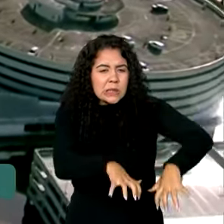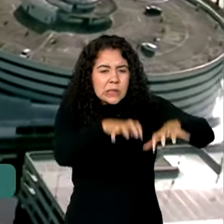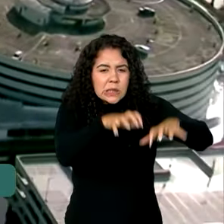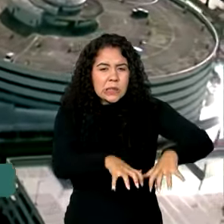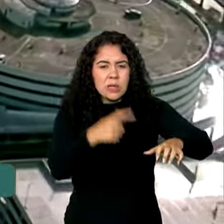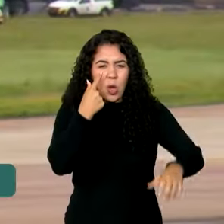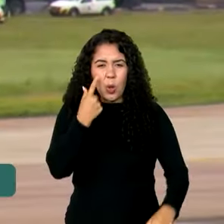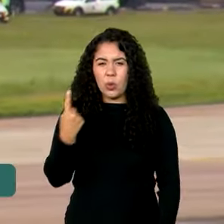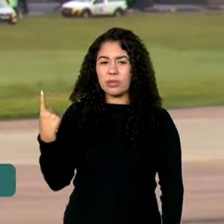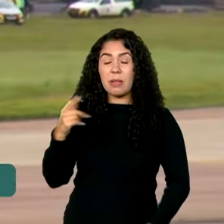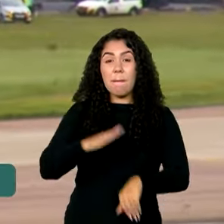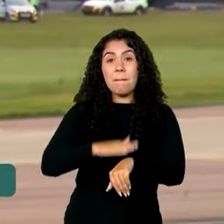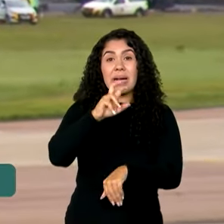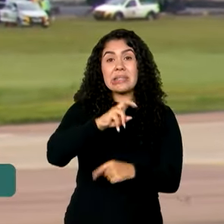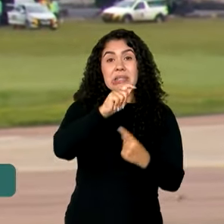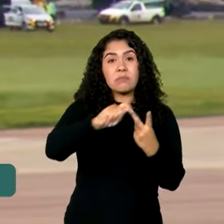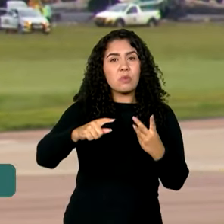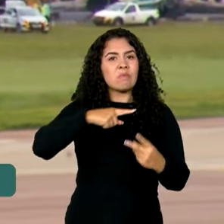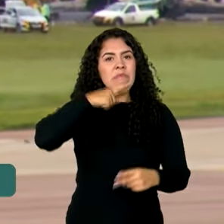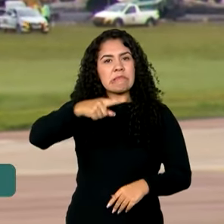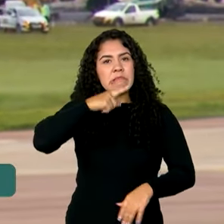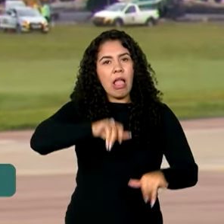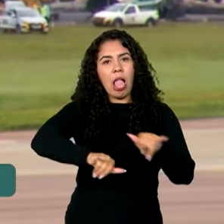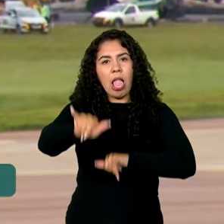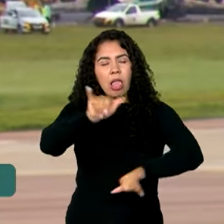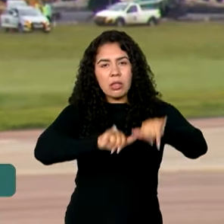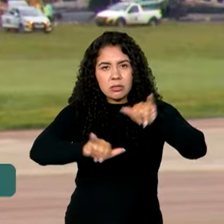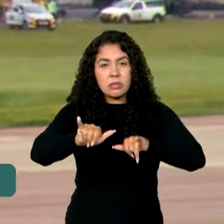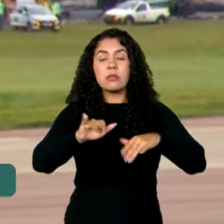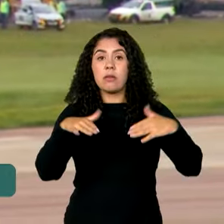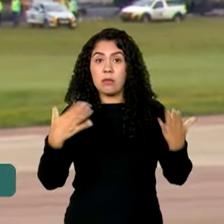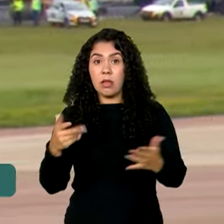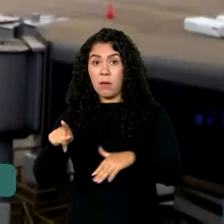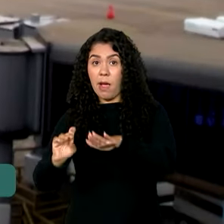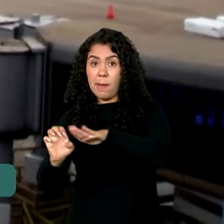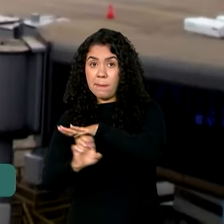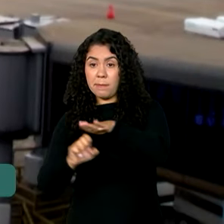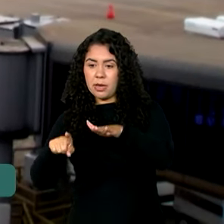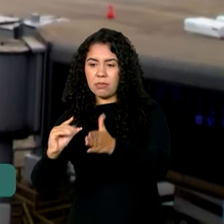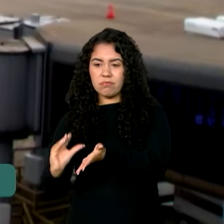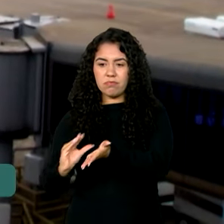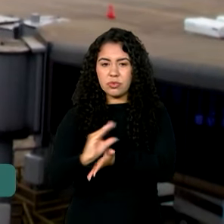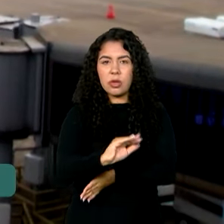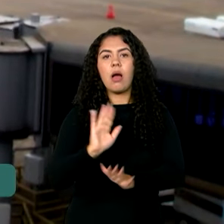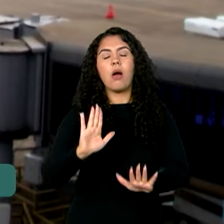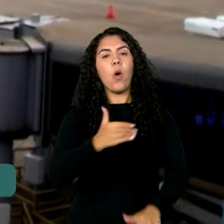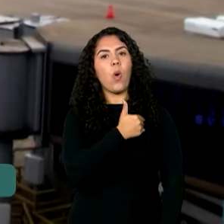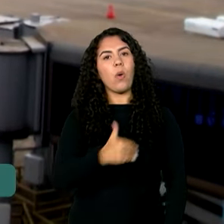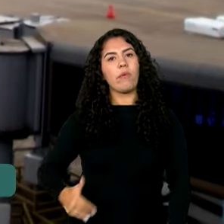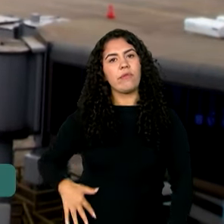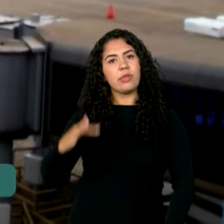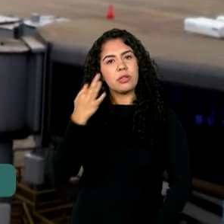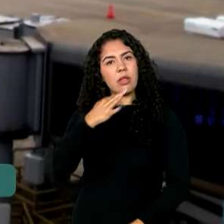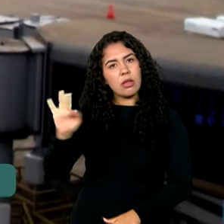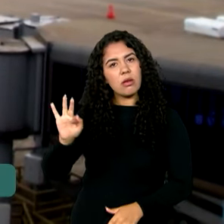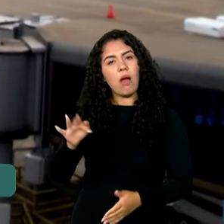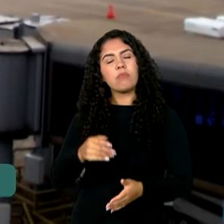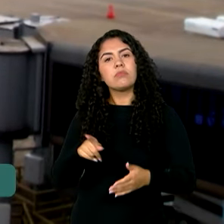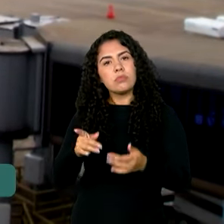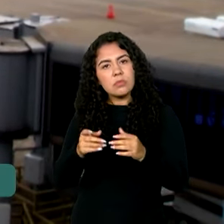de 5 meses. Para que a Fraport fizesse os investimentos necessários, o governo federal disponibilizou